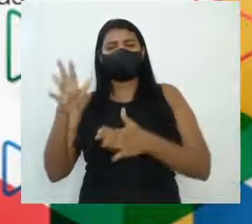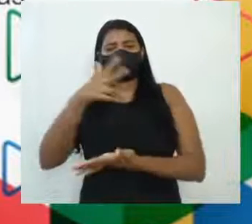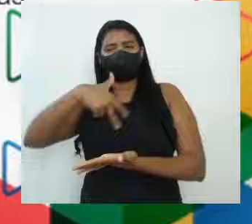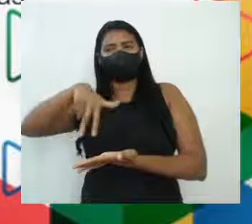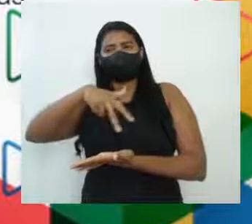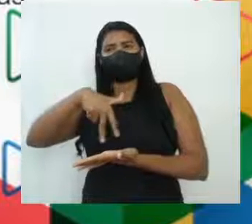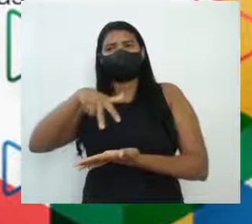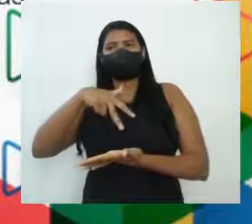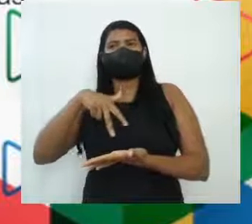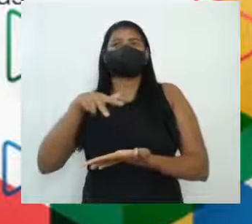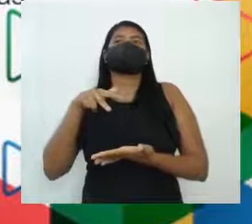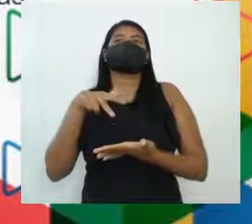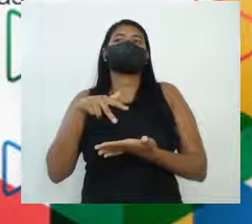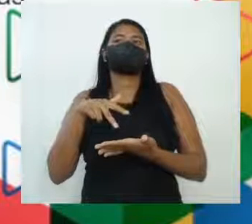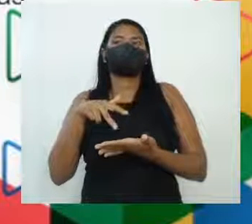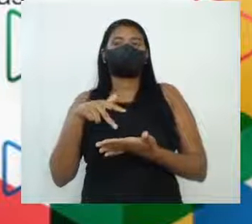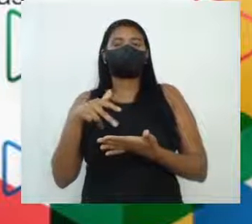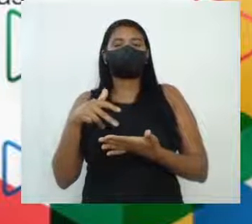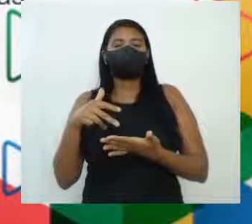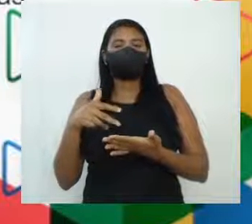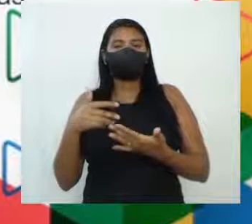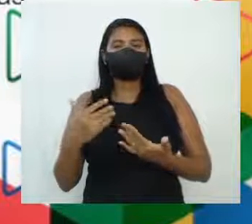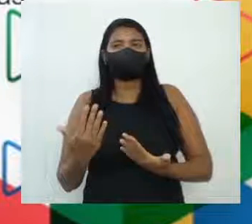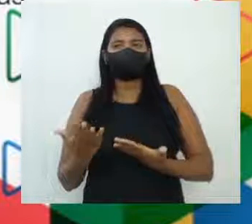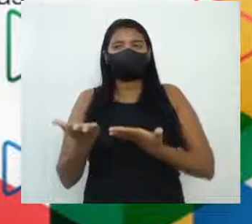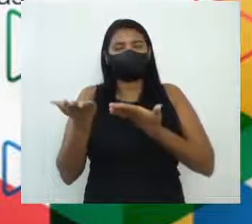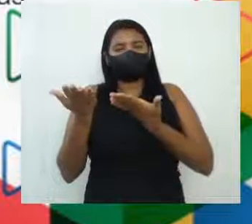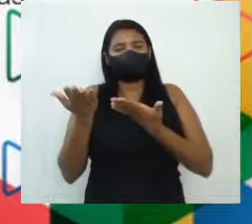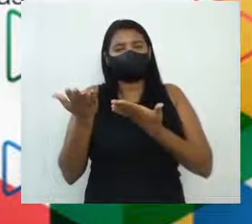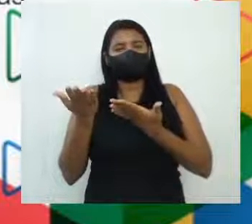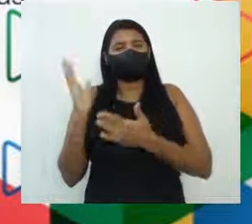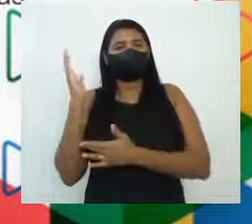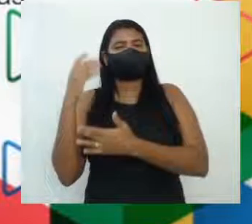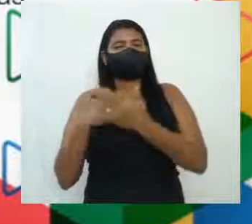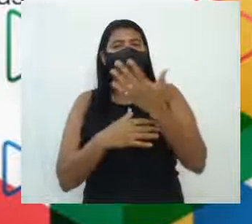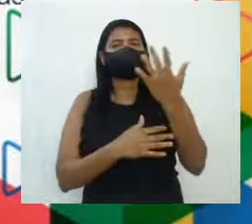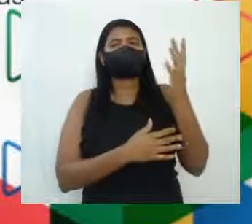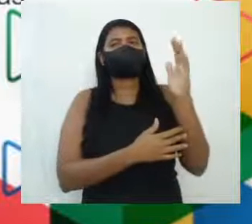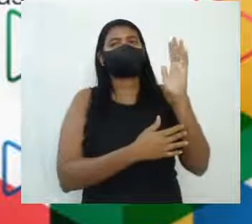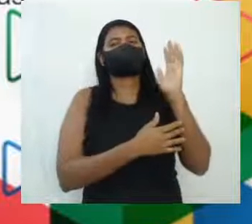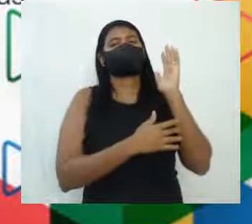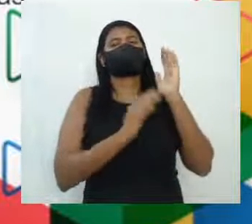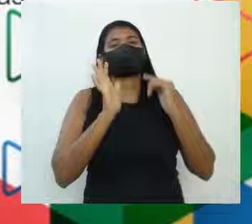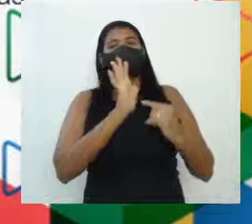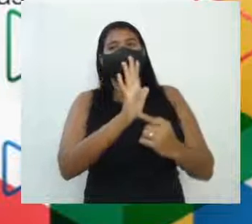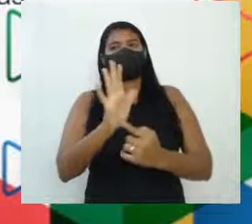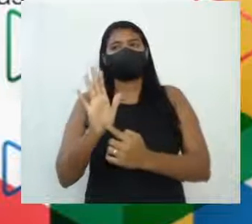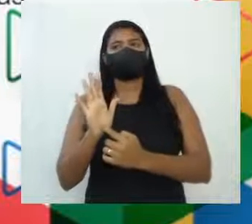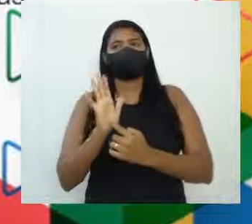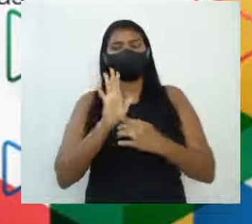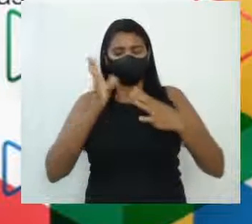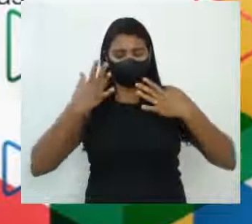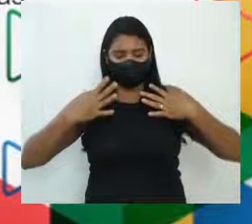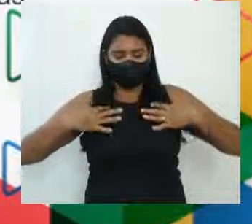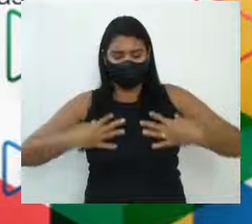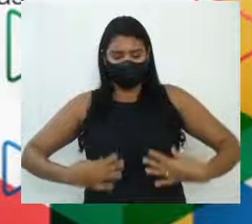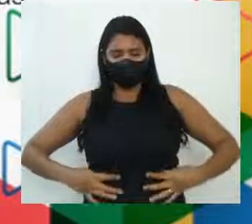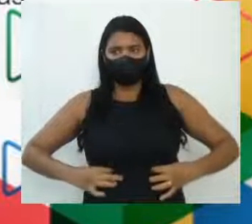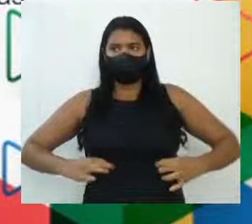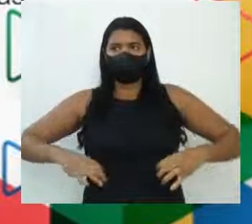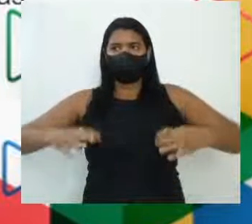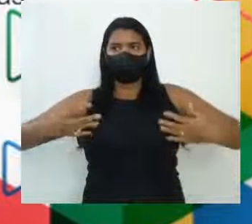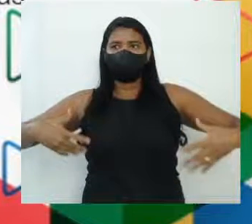mas não ausentes de técnica. Buscou inspiração na natureza, inovou na forma de apresentação com roupas largas e